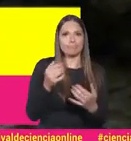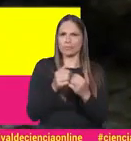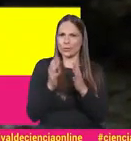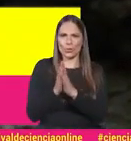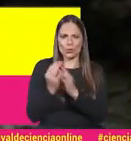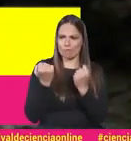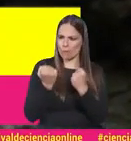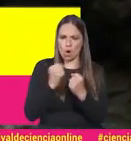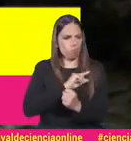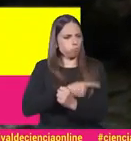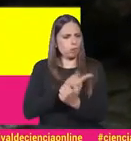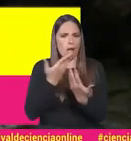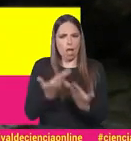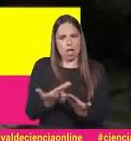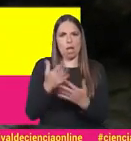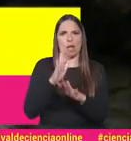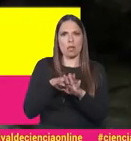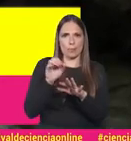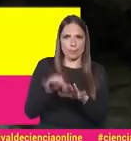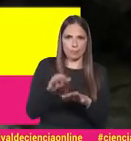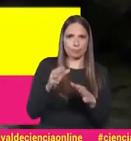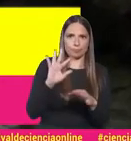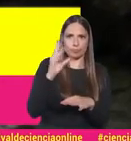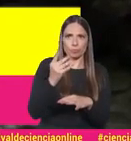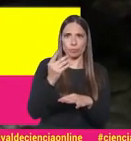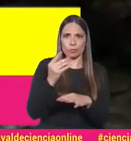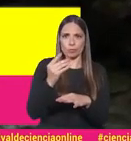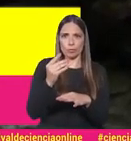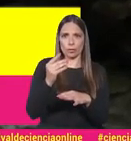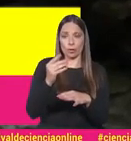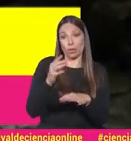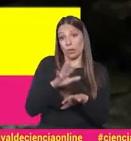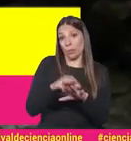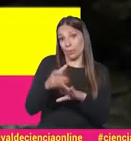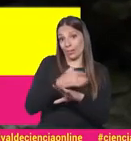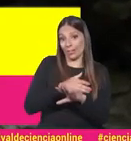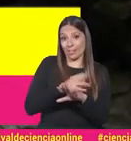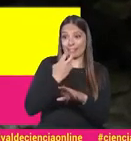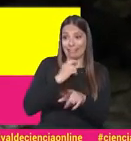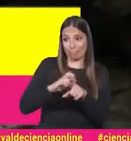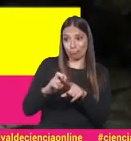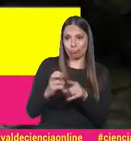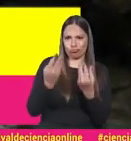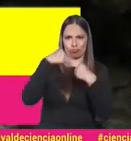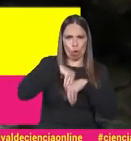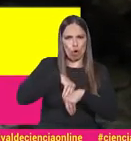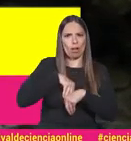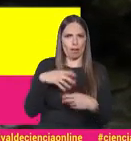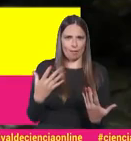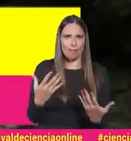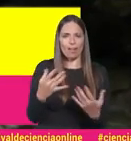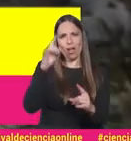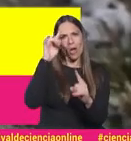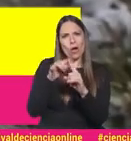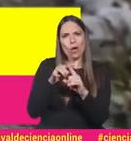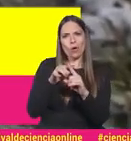bastante fortes, porque quando estão a reproduzir precisam dessa energia para